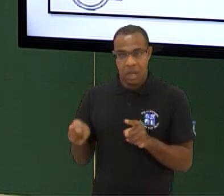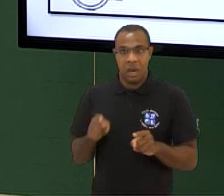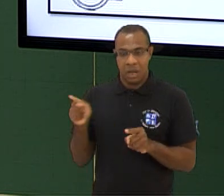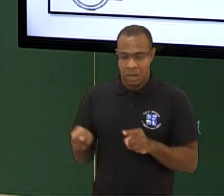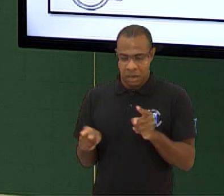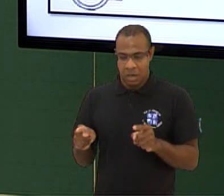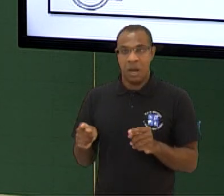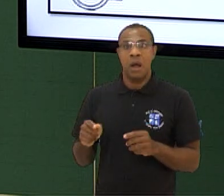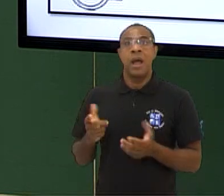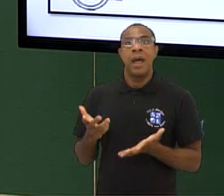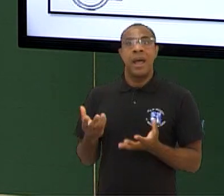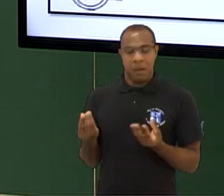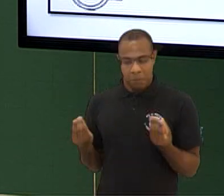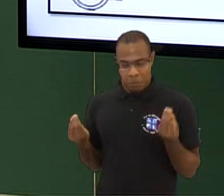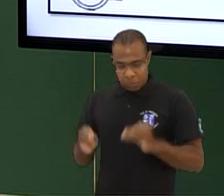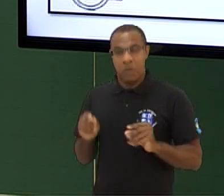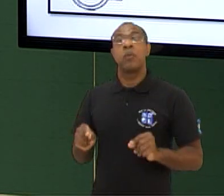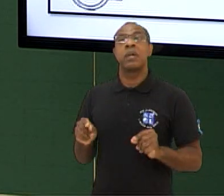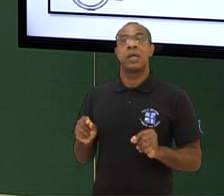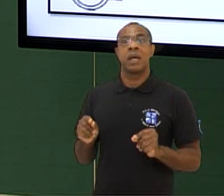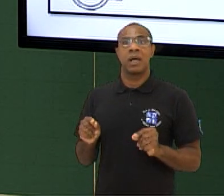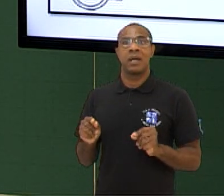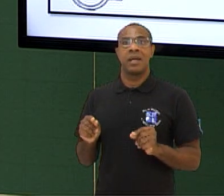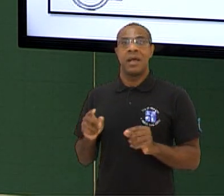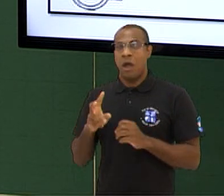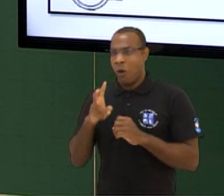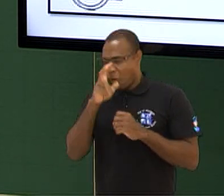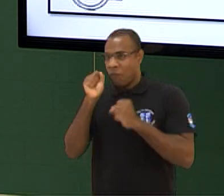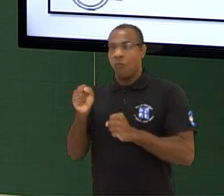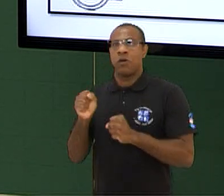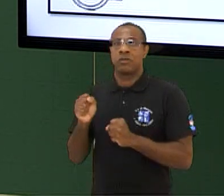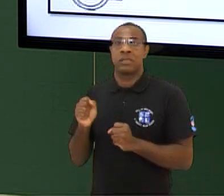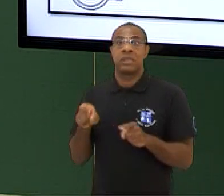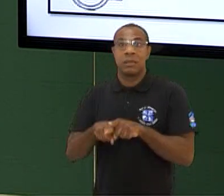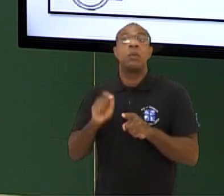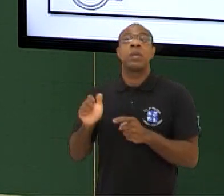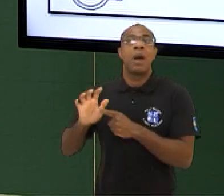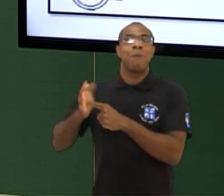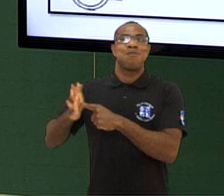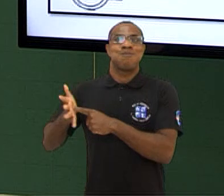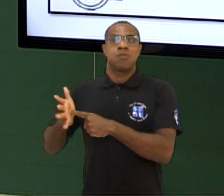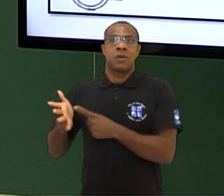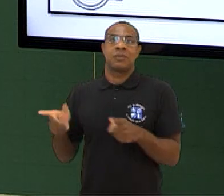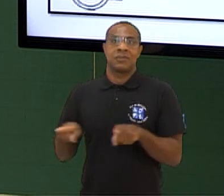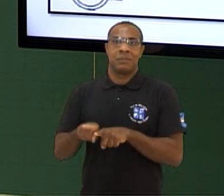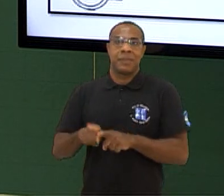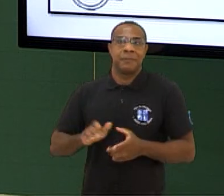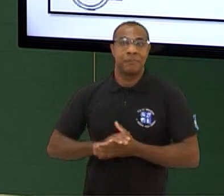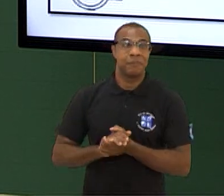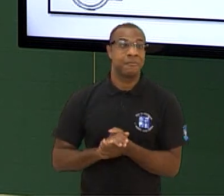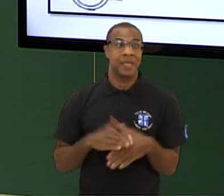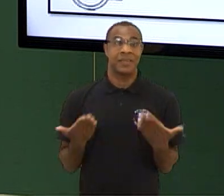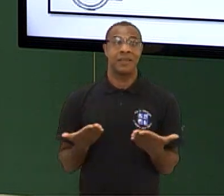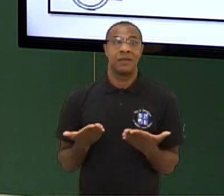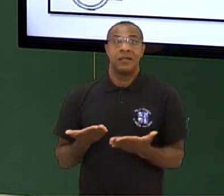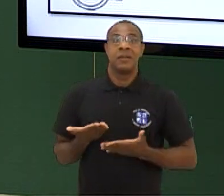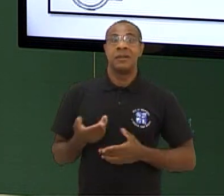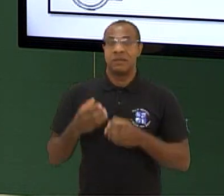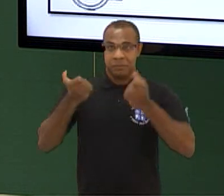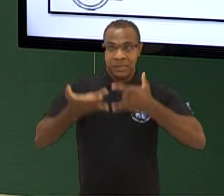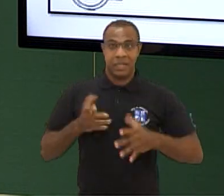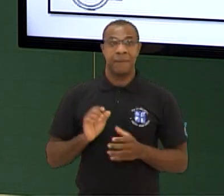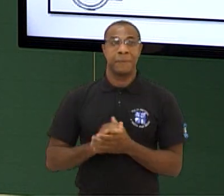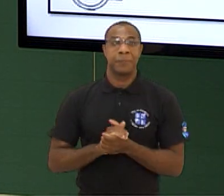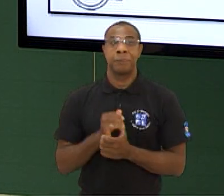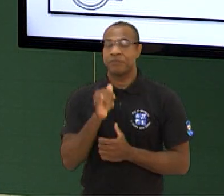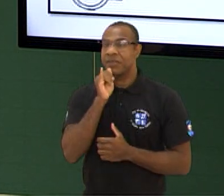rodas, certo? E por que isso? É o mesmo motor, só que tração integral. E eu vou explicar o motivo. Se você tiver